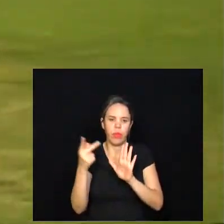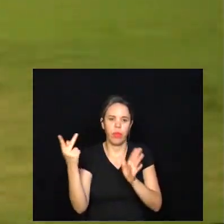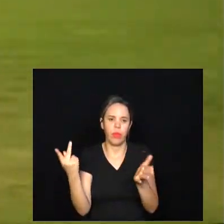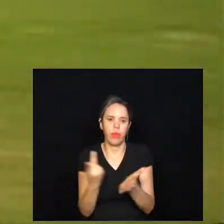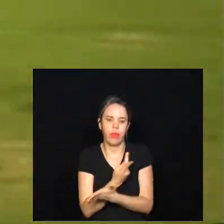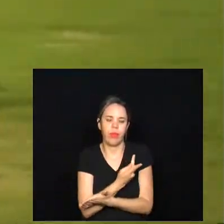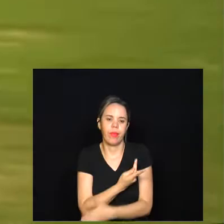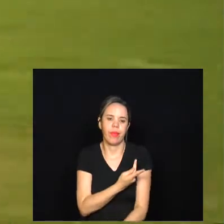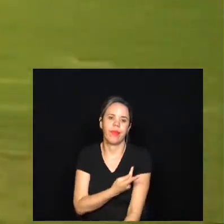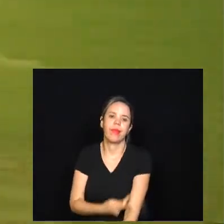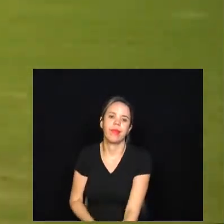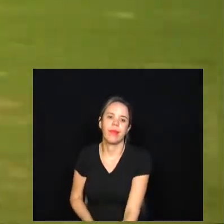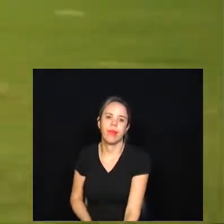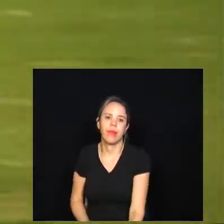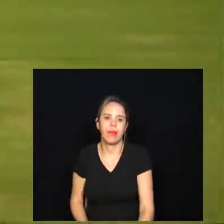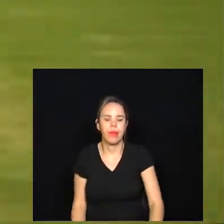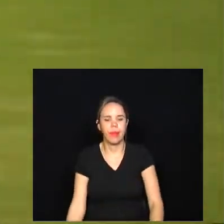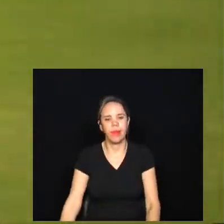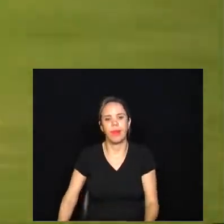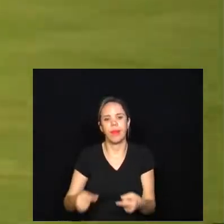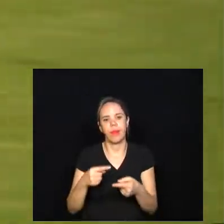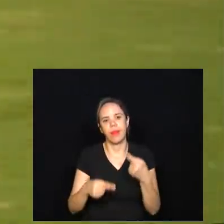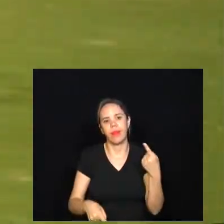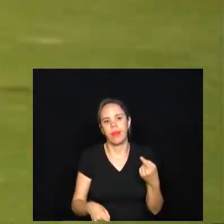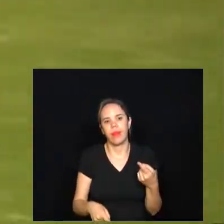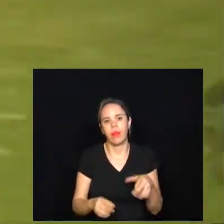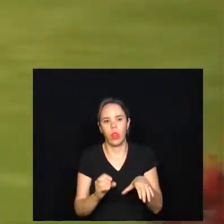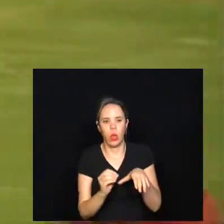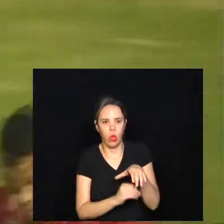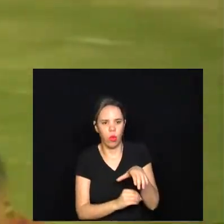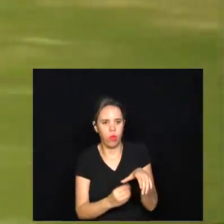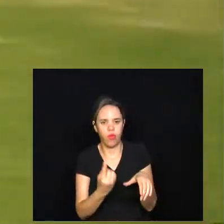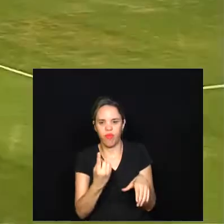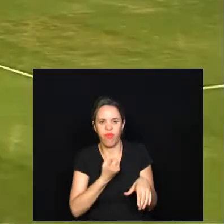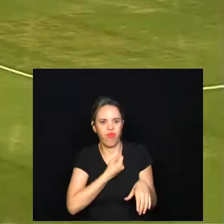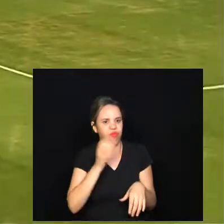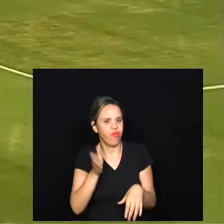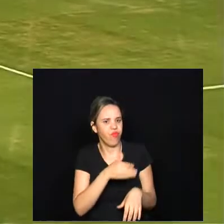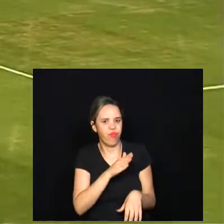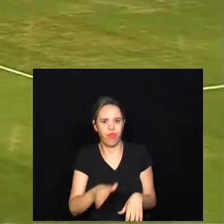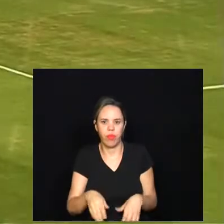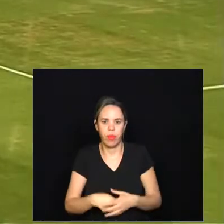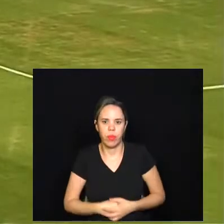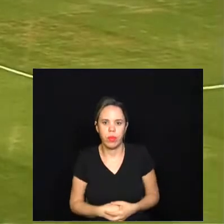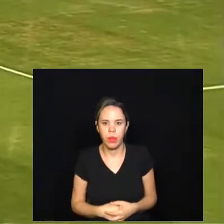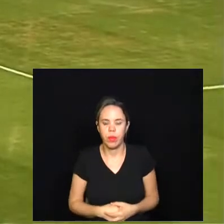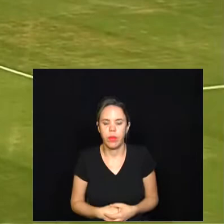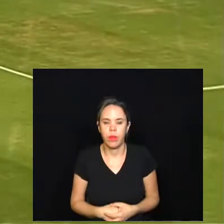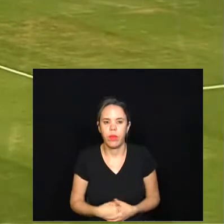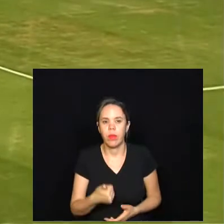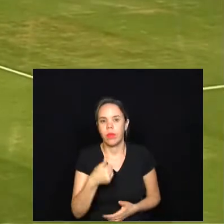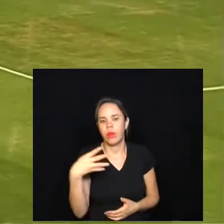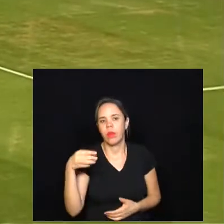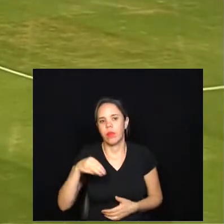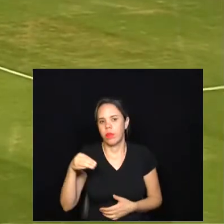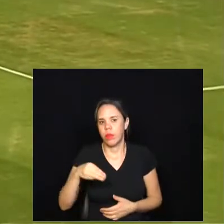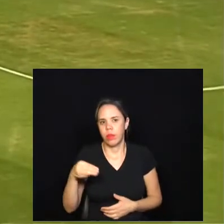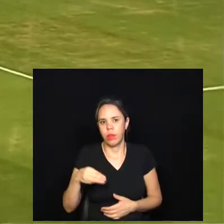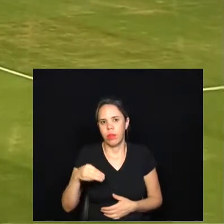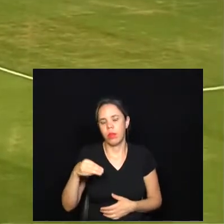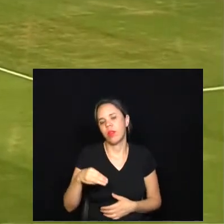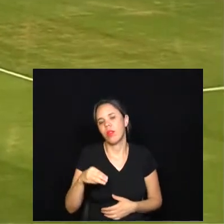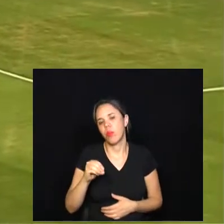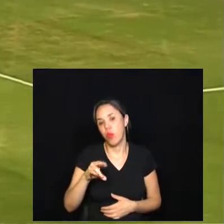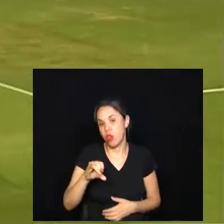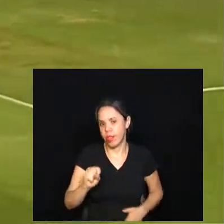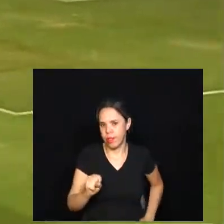Santos estava em posição irregular, então o gol de número 1 anulado. Aos 14 minutos, Moisés de